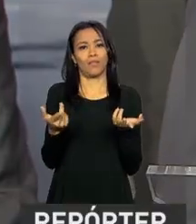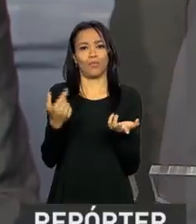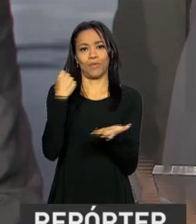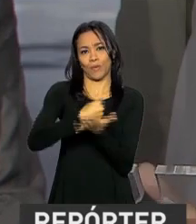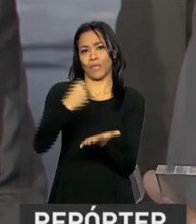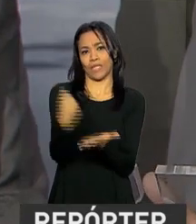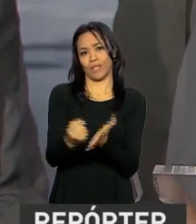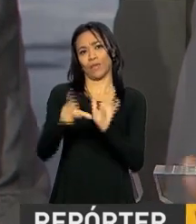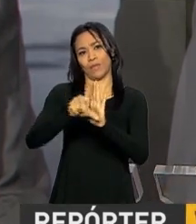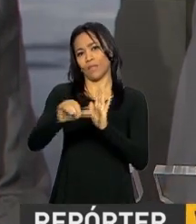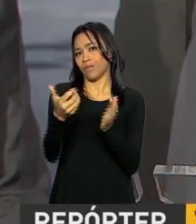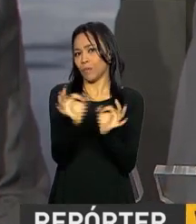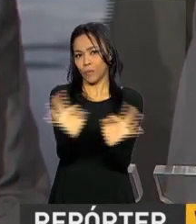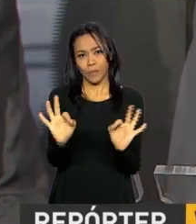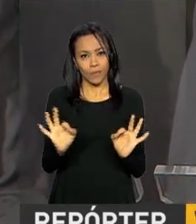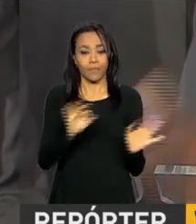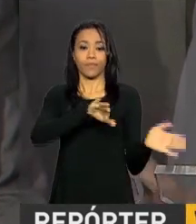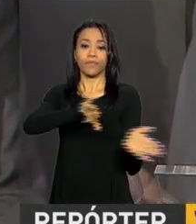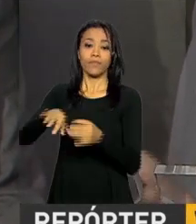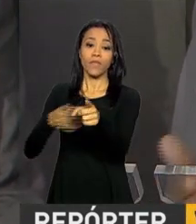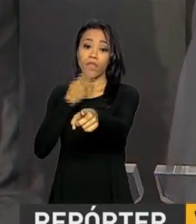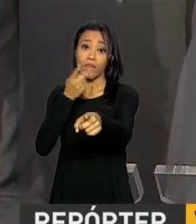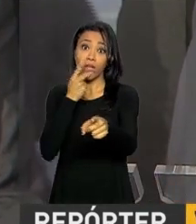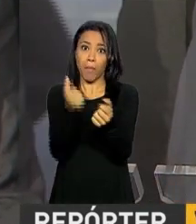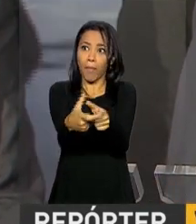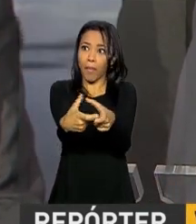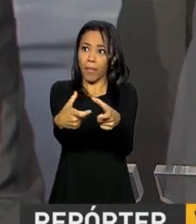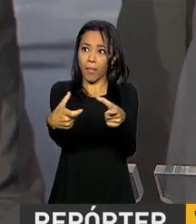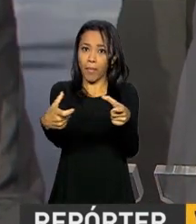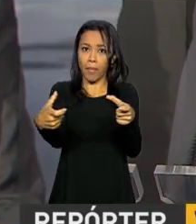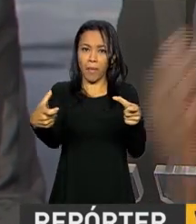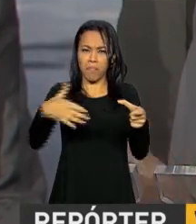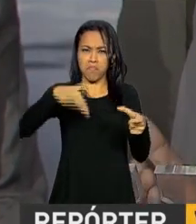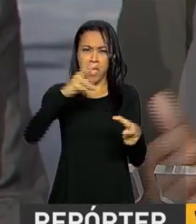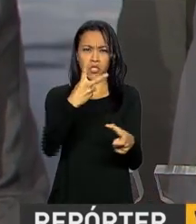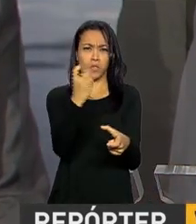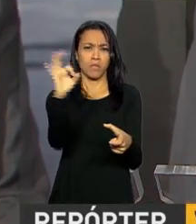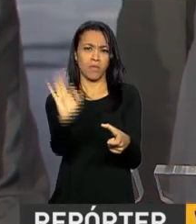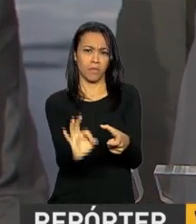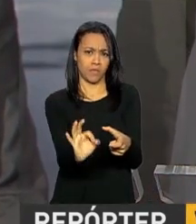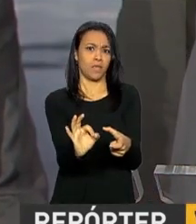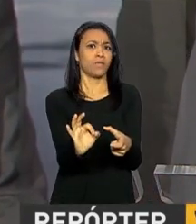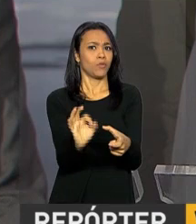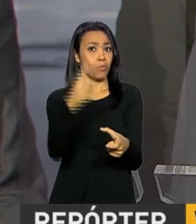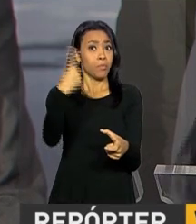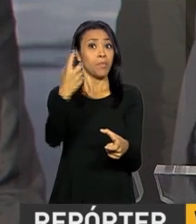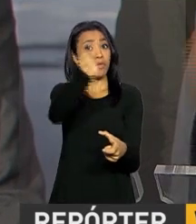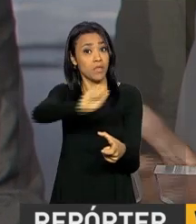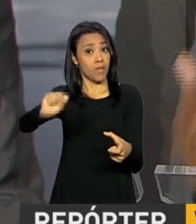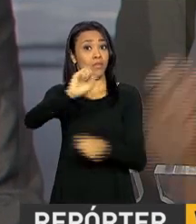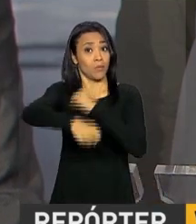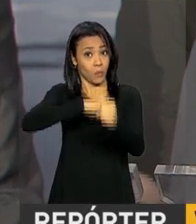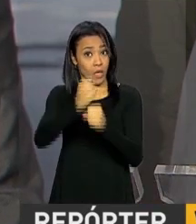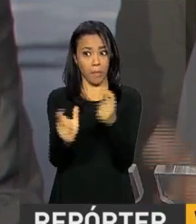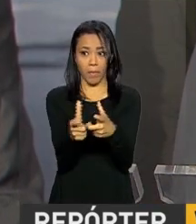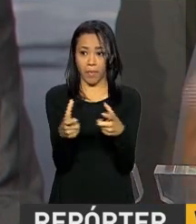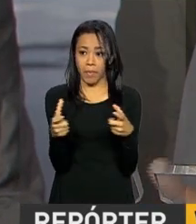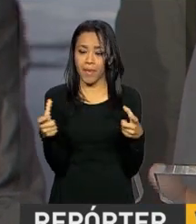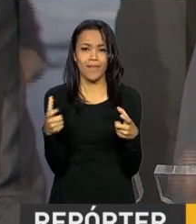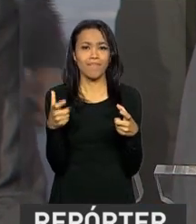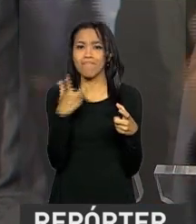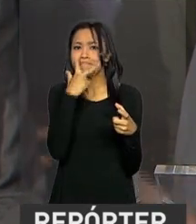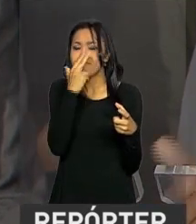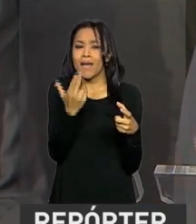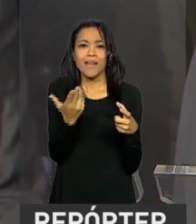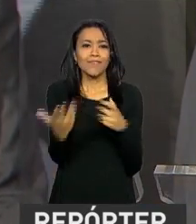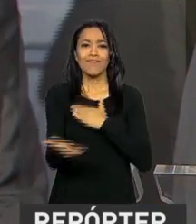Os portos cresceram mais de 2,5% no primeiro semestre do ano e nós não estamos vendo